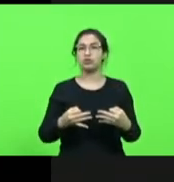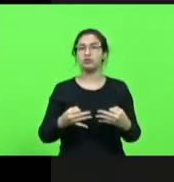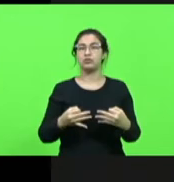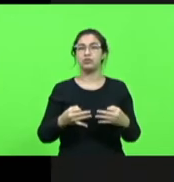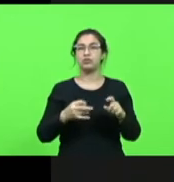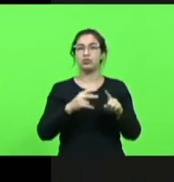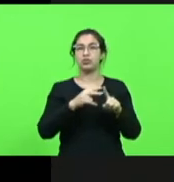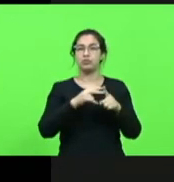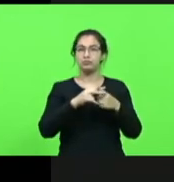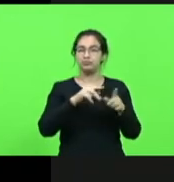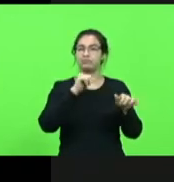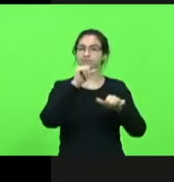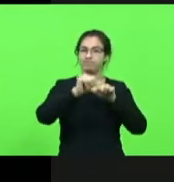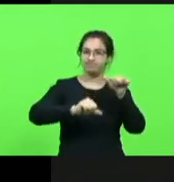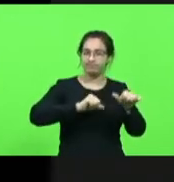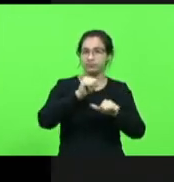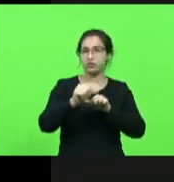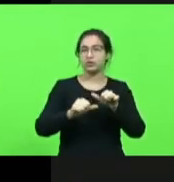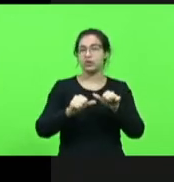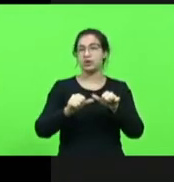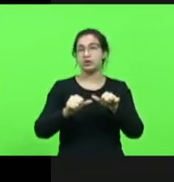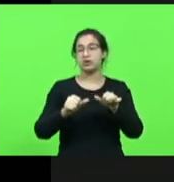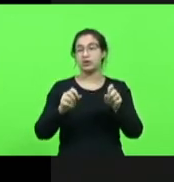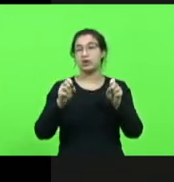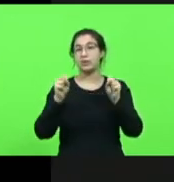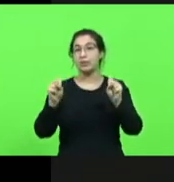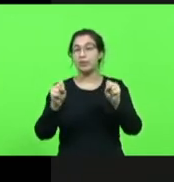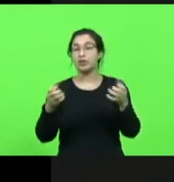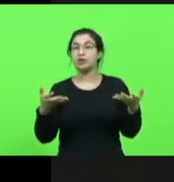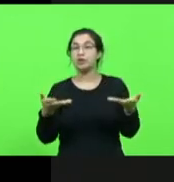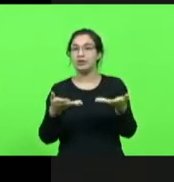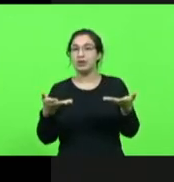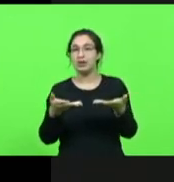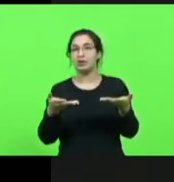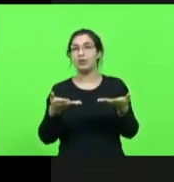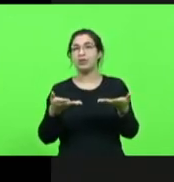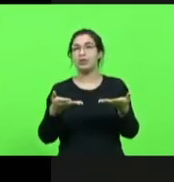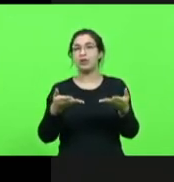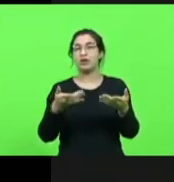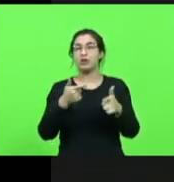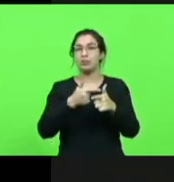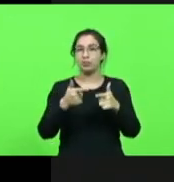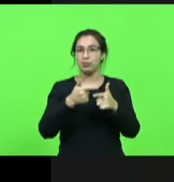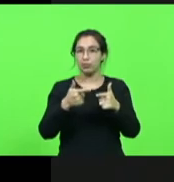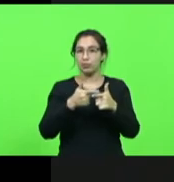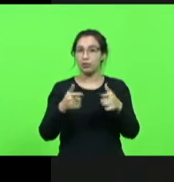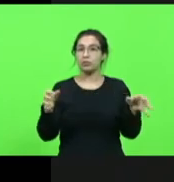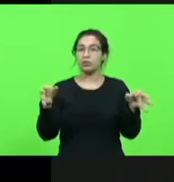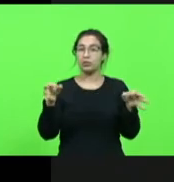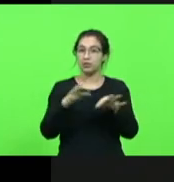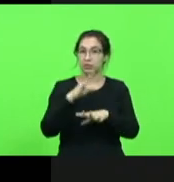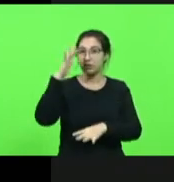um ajuste justo, que possamos estancar esta sangria, eu não tenho dúvida nenhuma que no